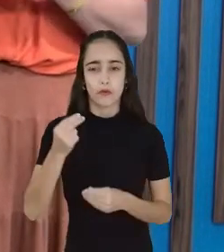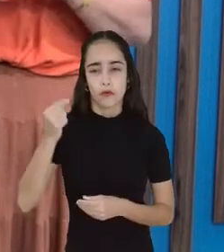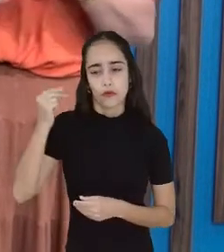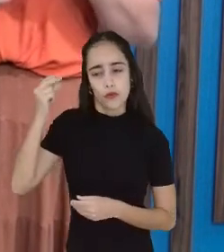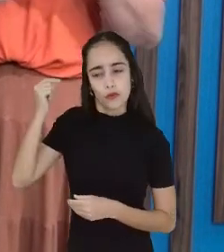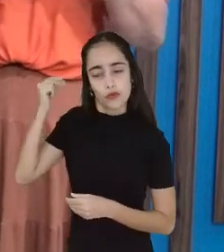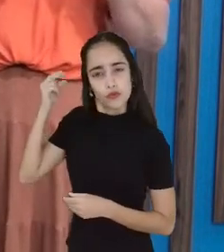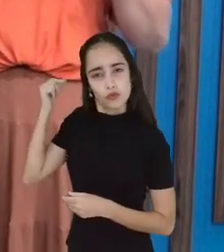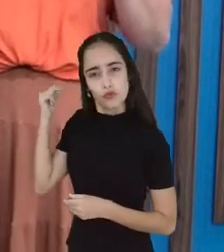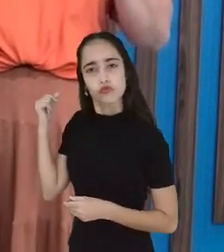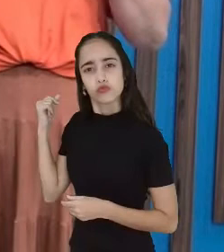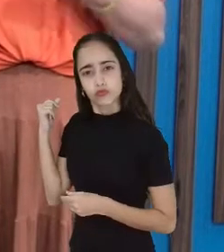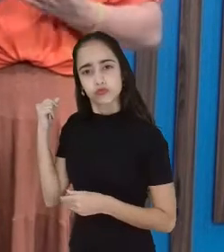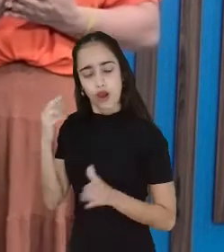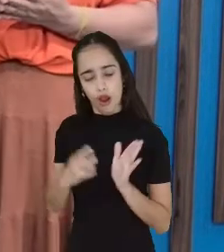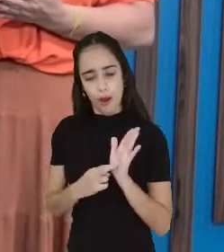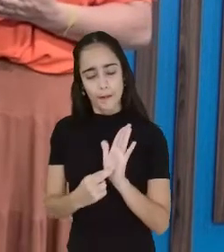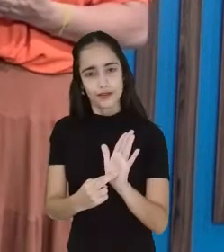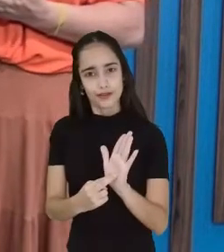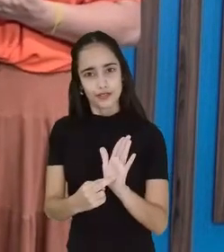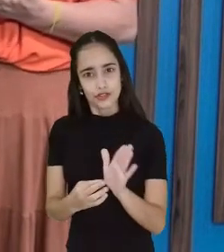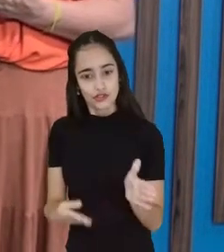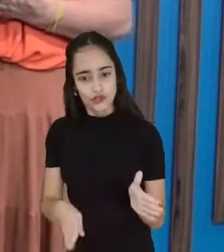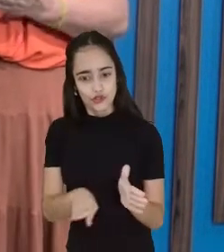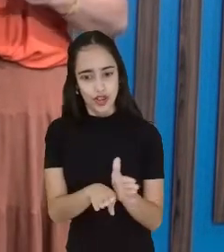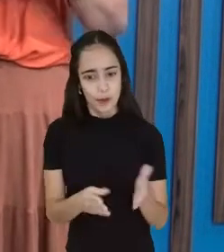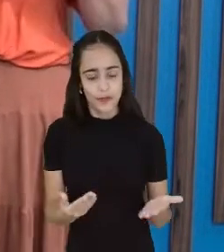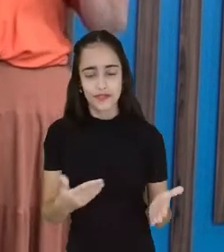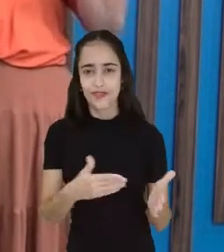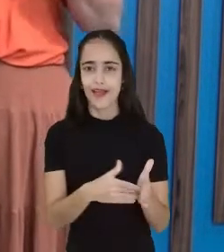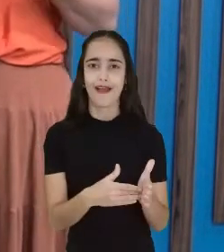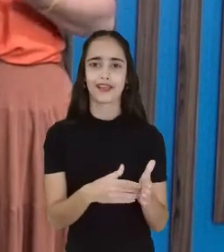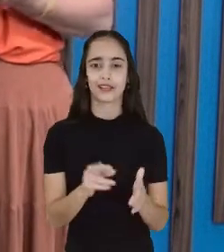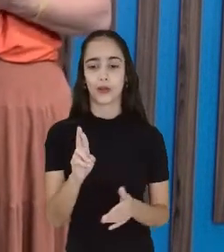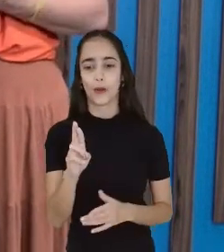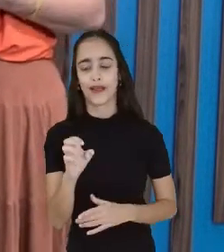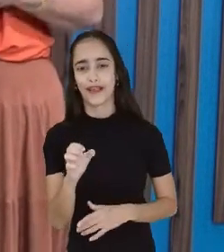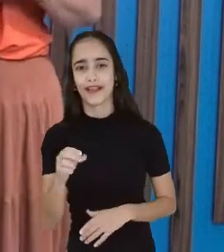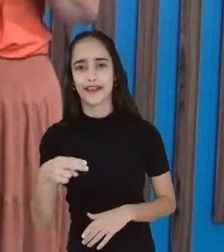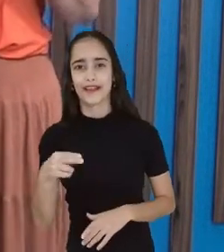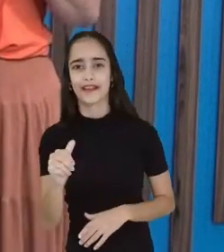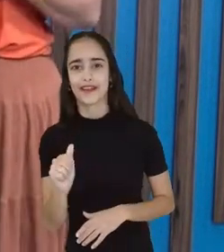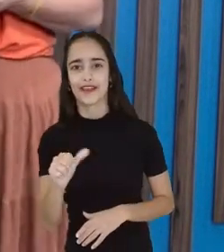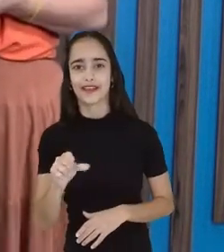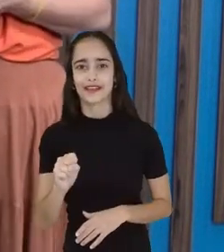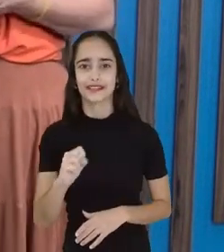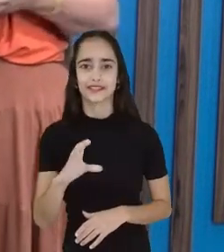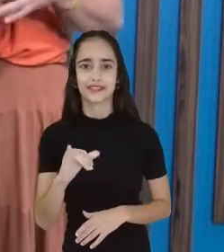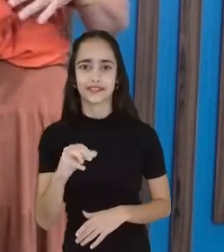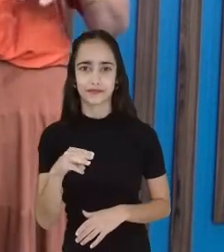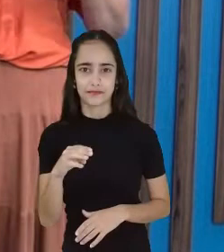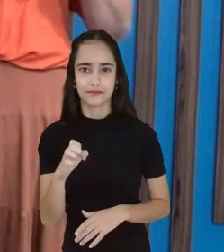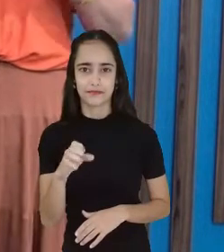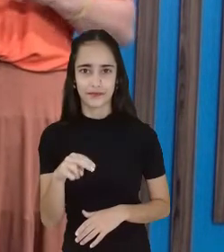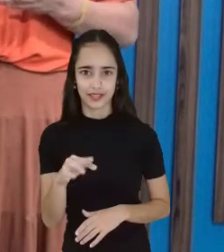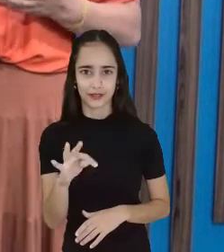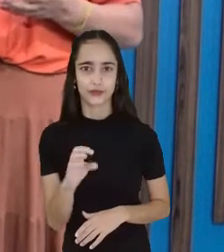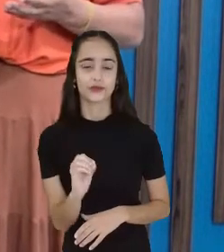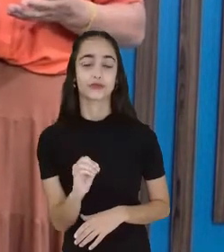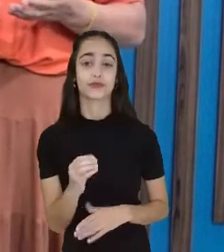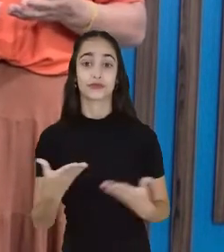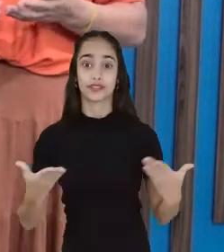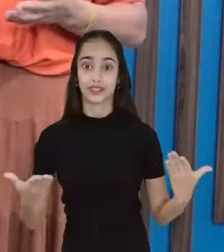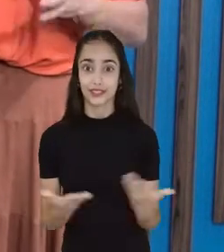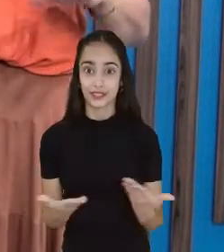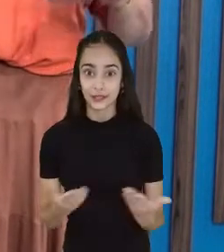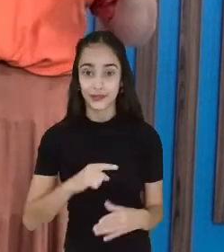também chegamos até o renascimento né rapidamente porque o tempo é muito curtinho e hoje a gente